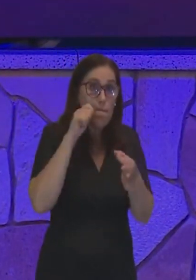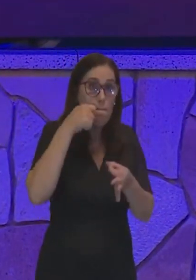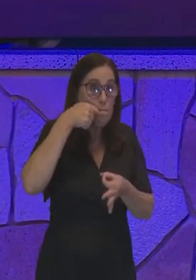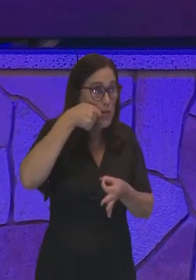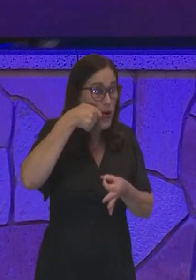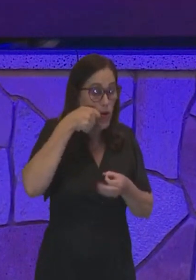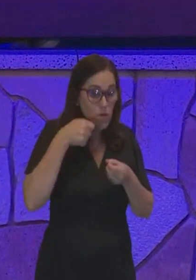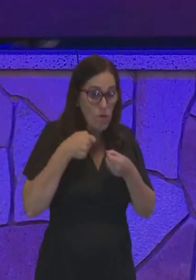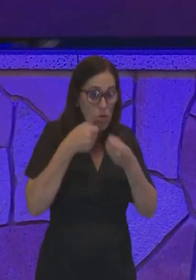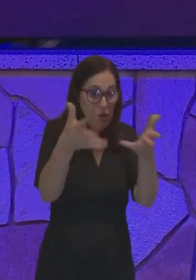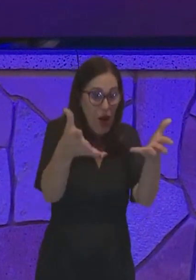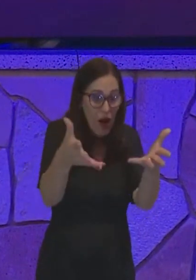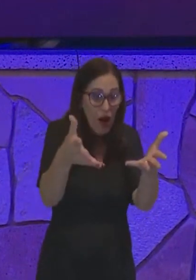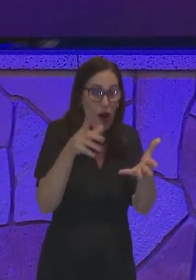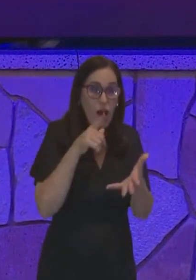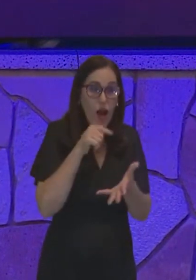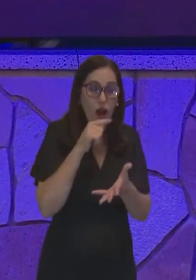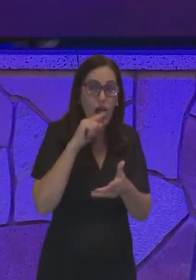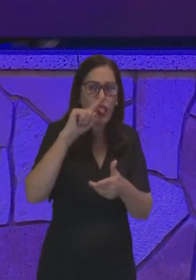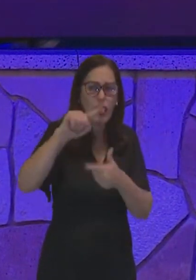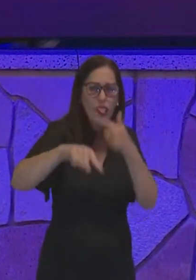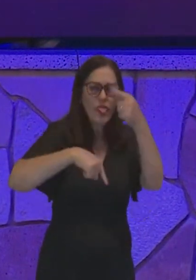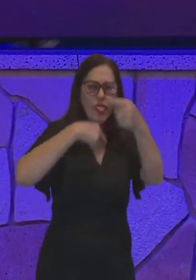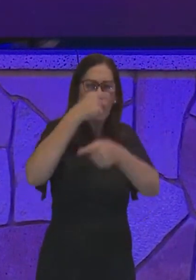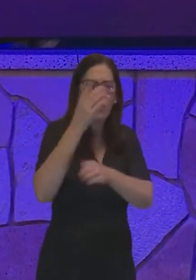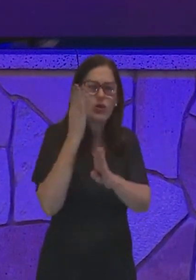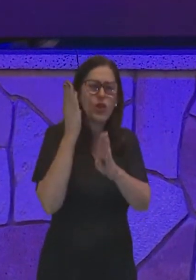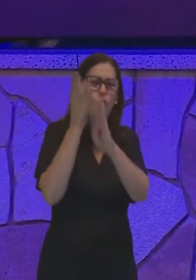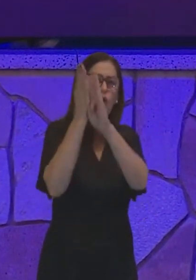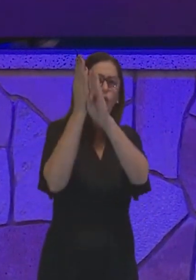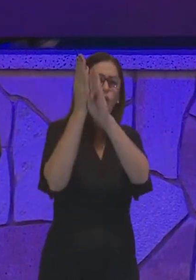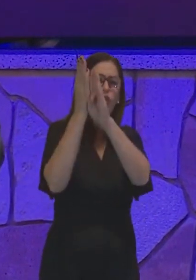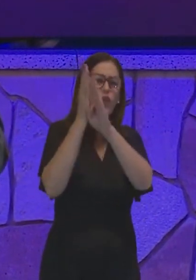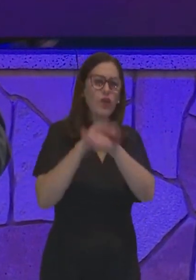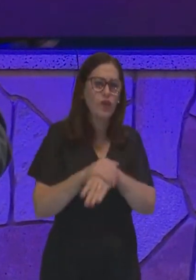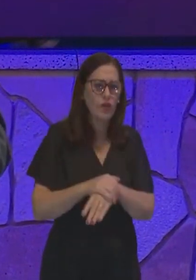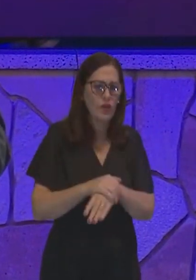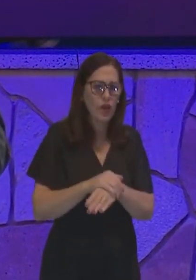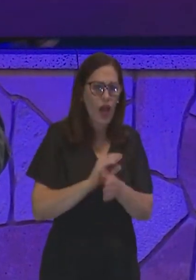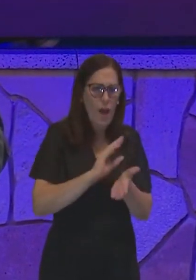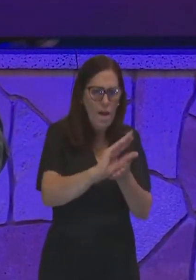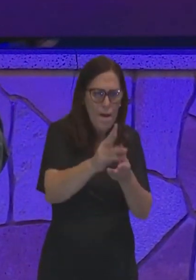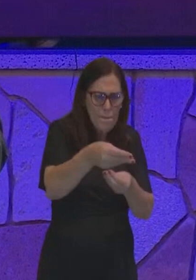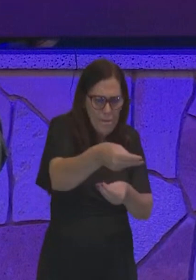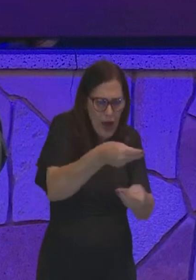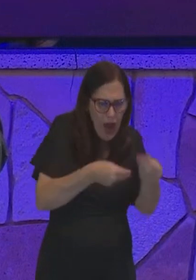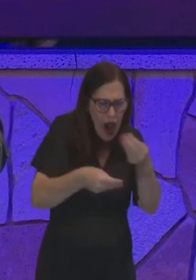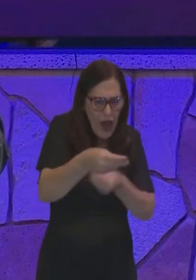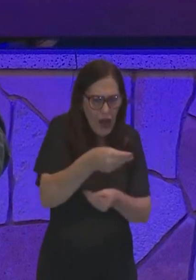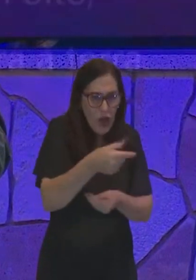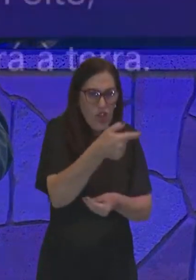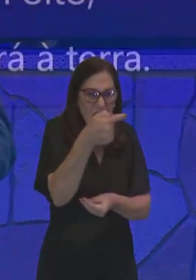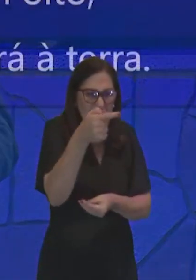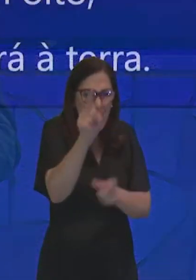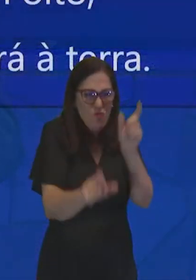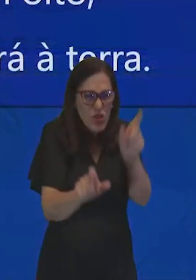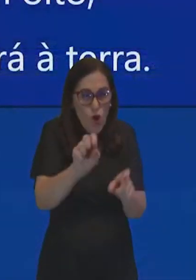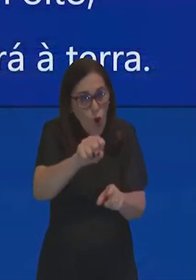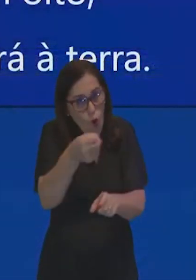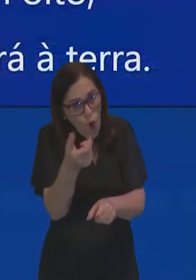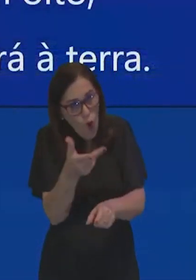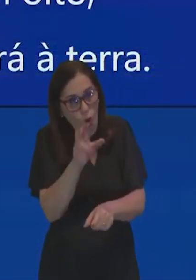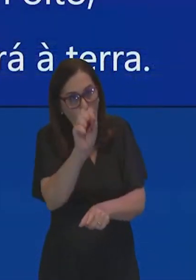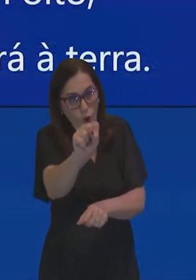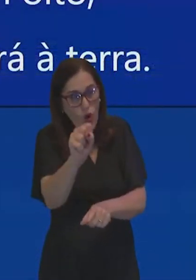sobre as águas, porque depois de muitos dias o acharás. Reparte com 7 e ainda com 8, porque